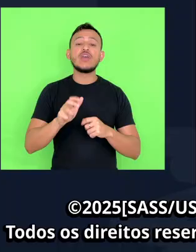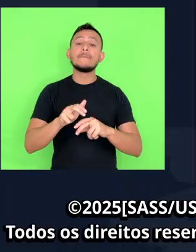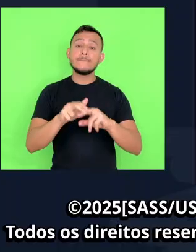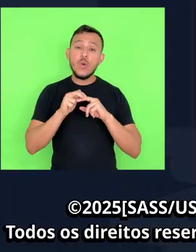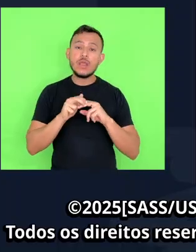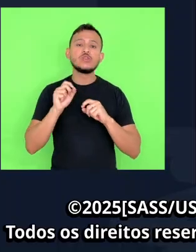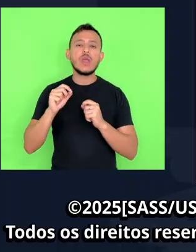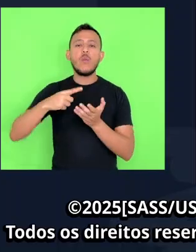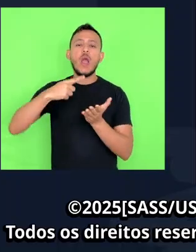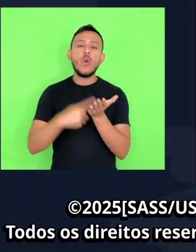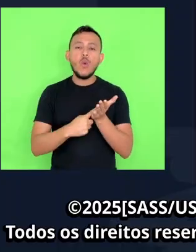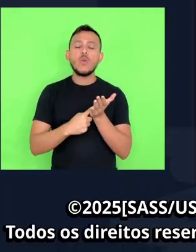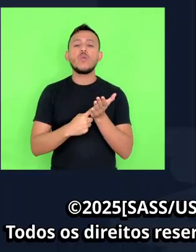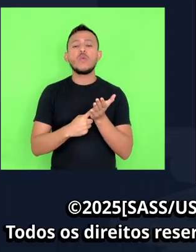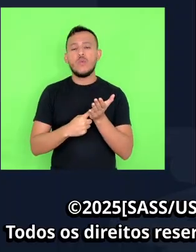um acordo